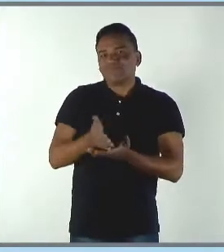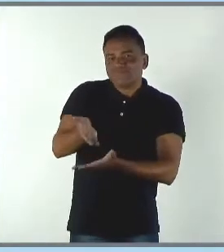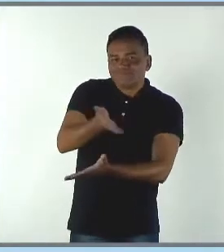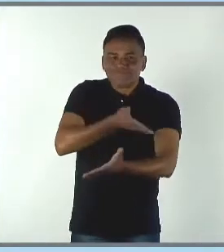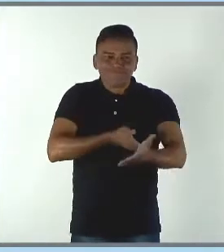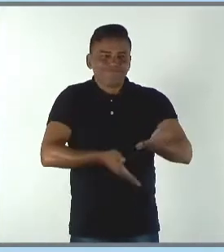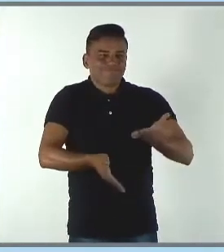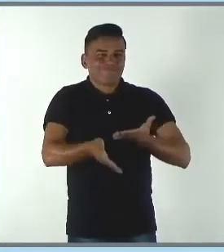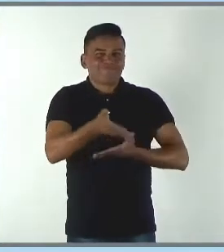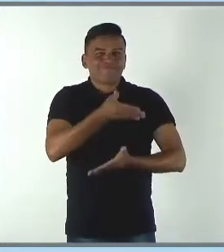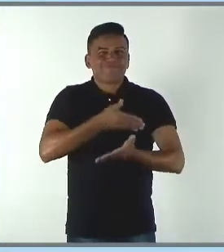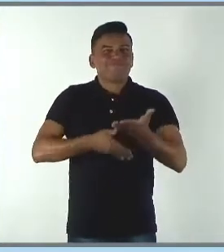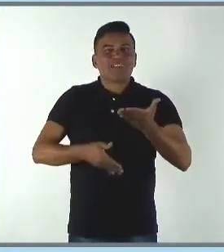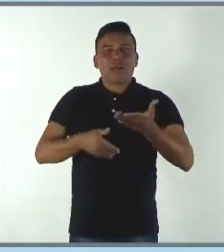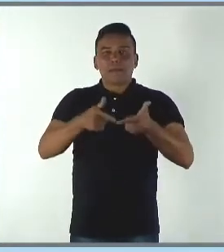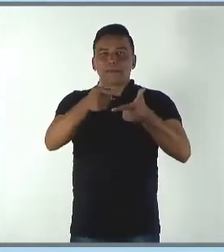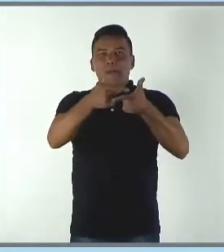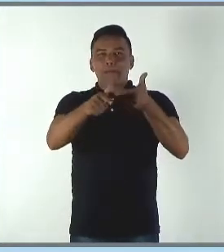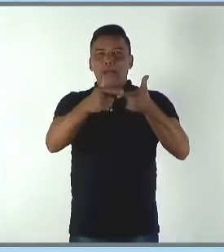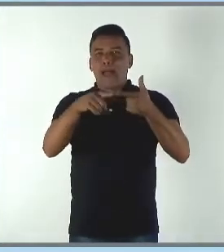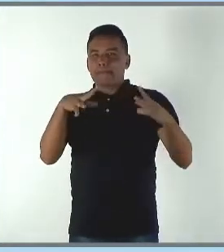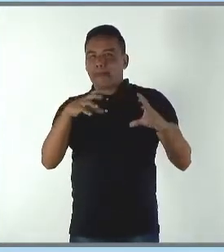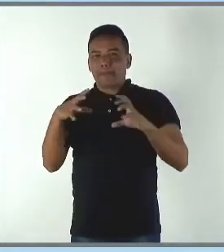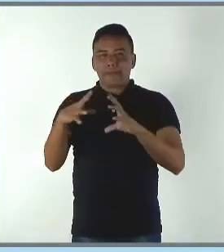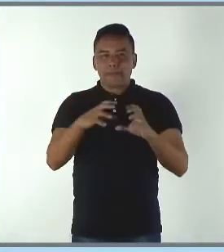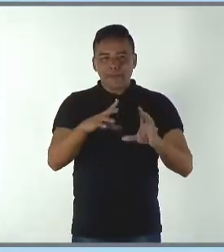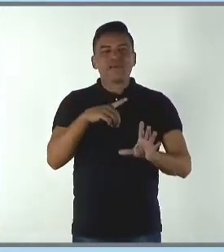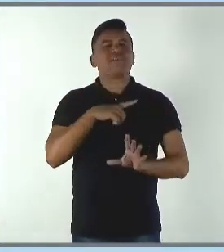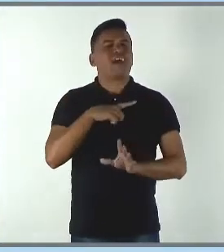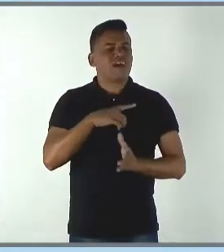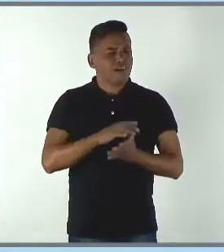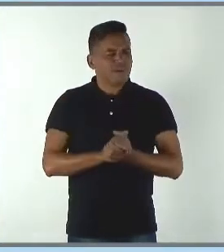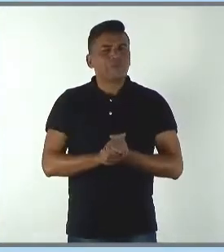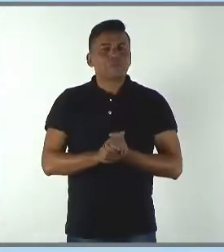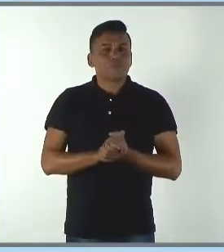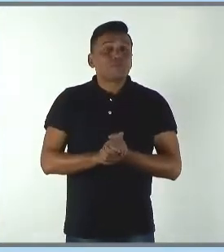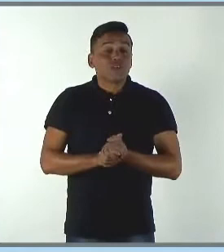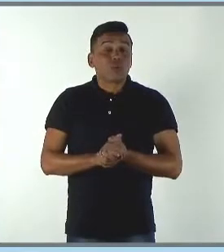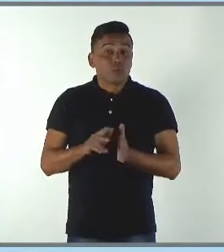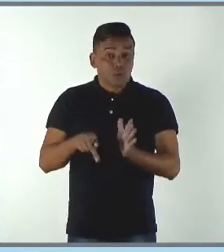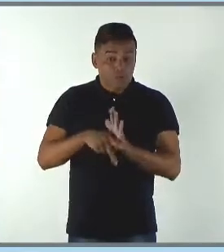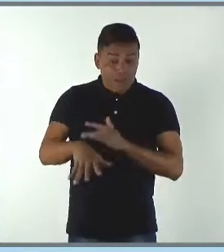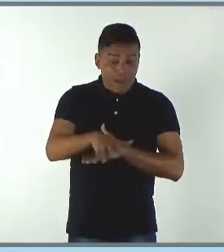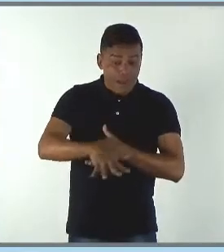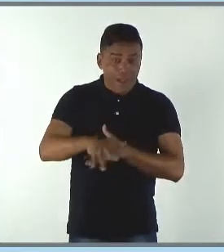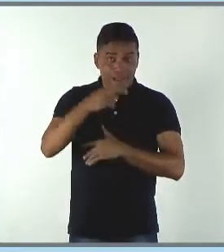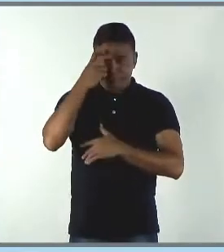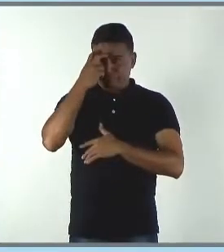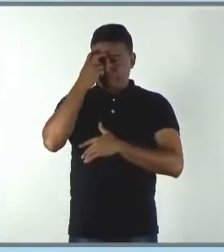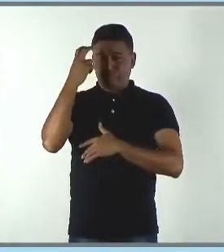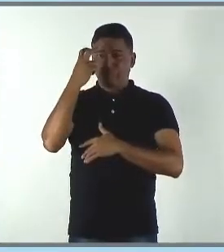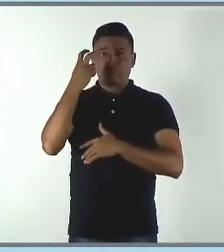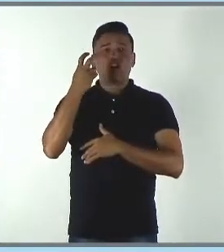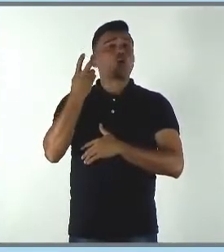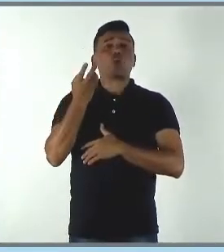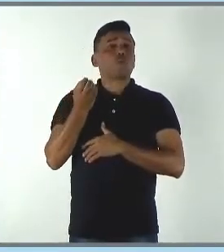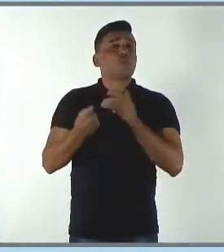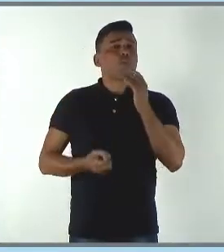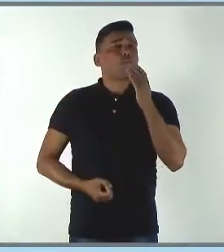de atritos. Isso move desde o campo intelectual, as formas de produção do